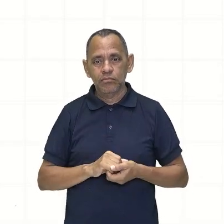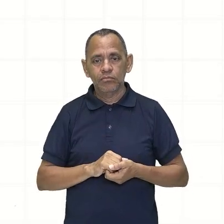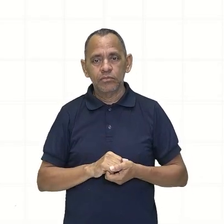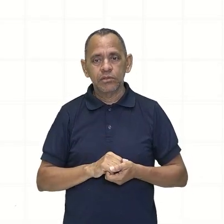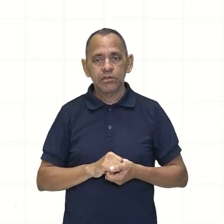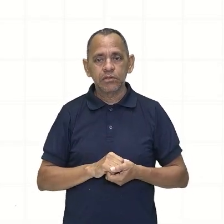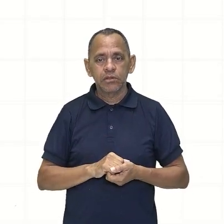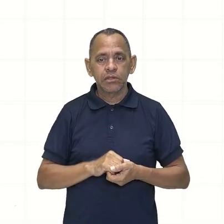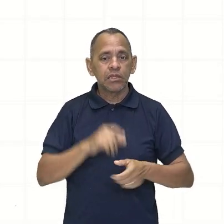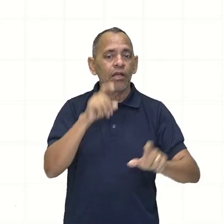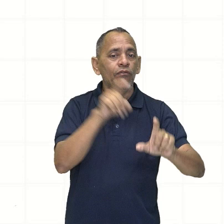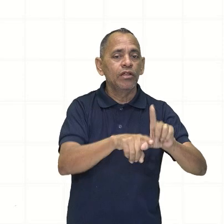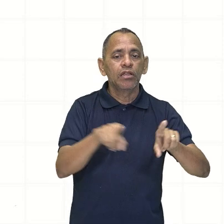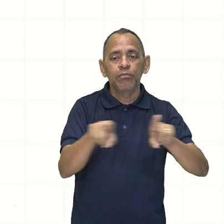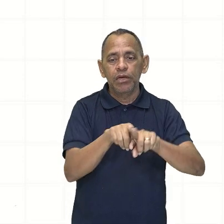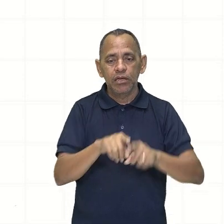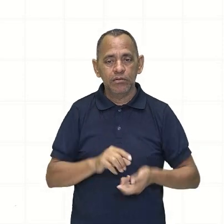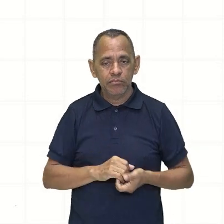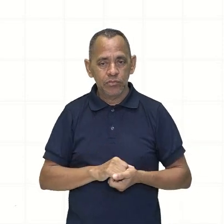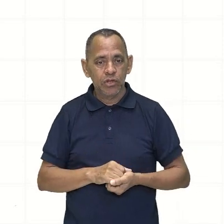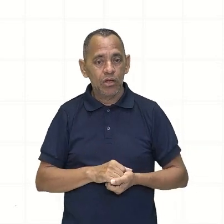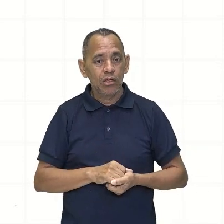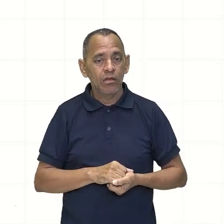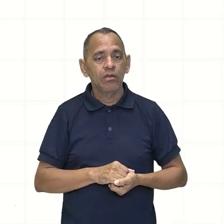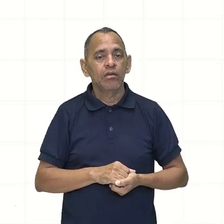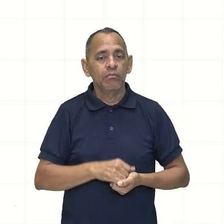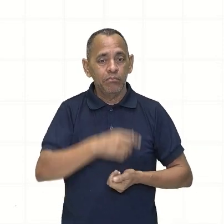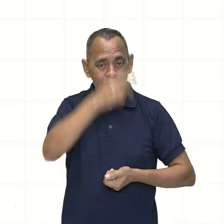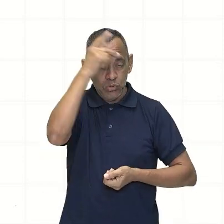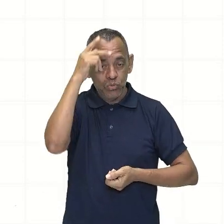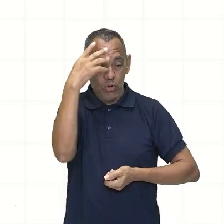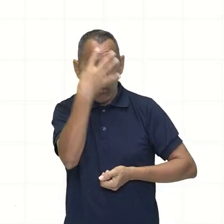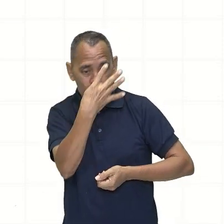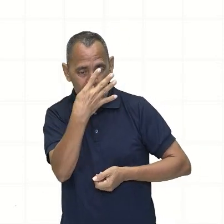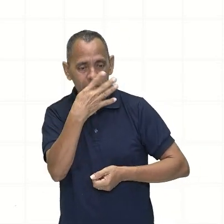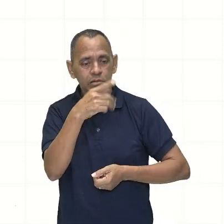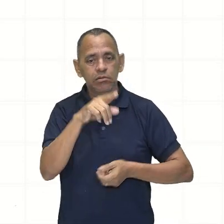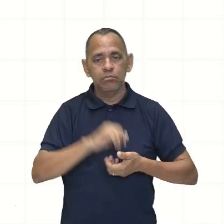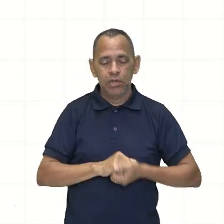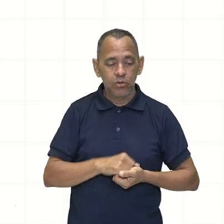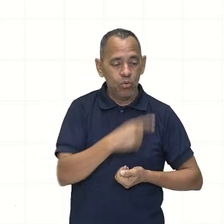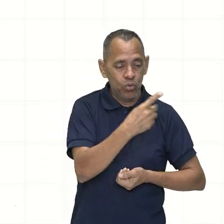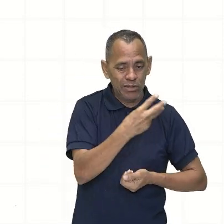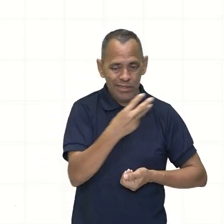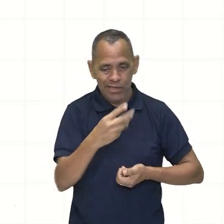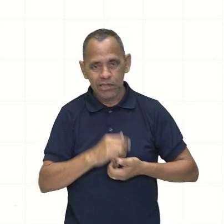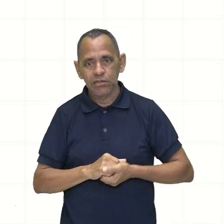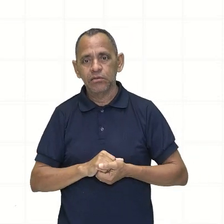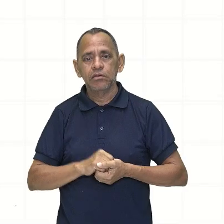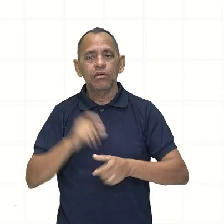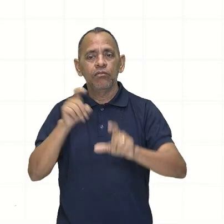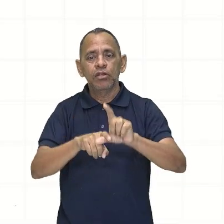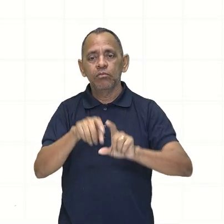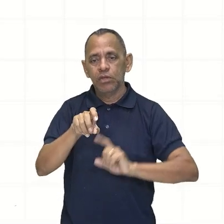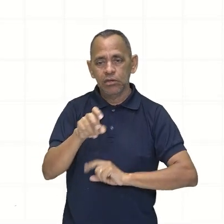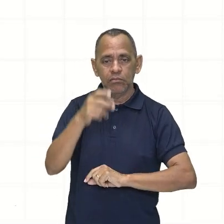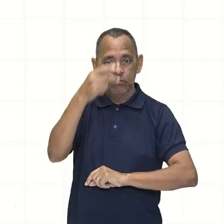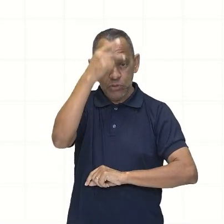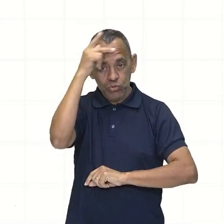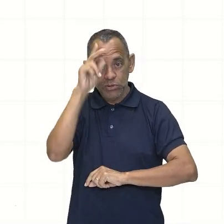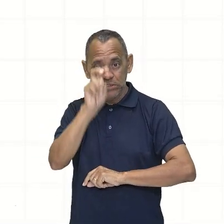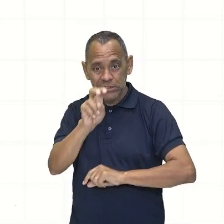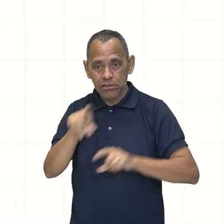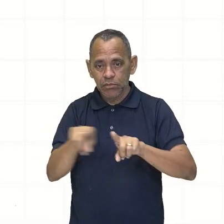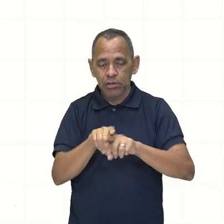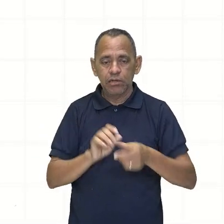estou devendo R$ 133 para uma quarta pessoa, estou devendo R$ 133 para uma quinta pessoa,